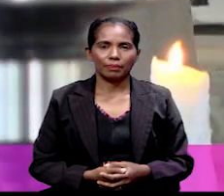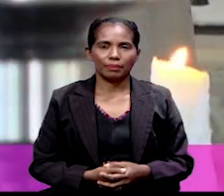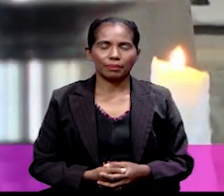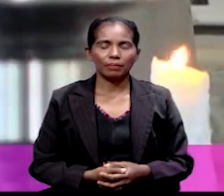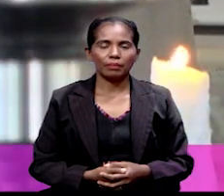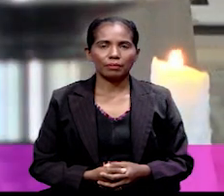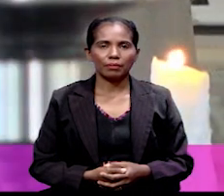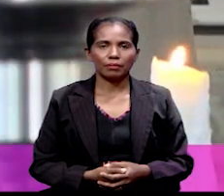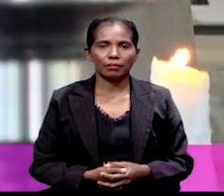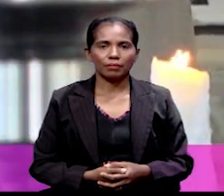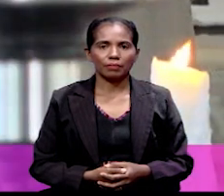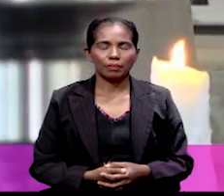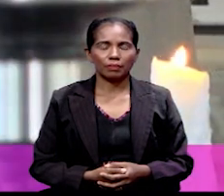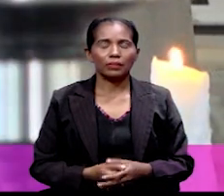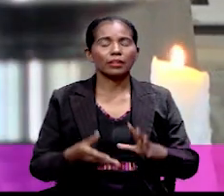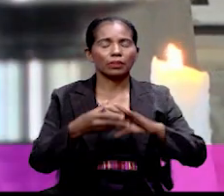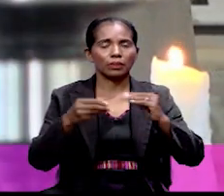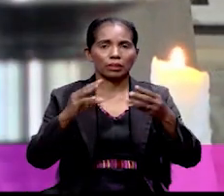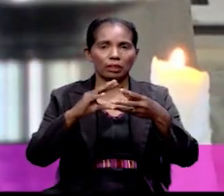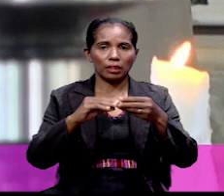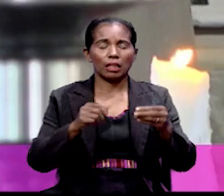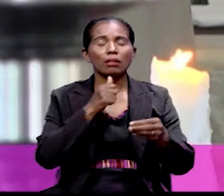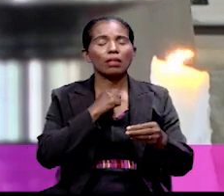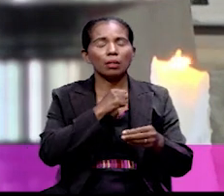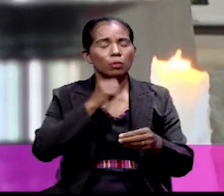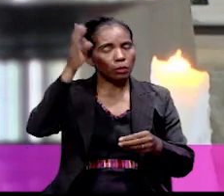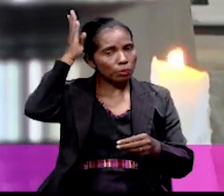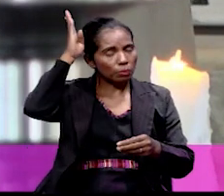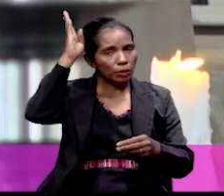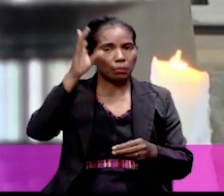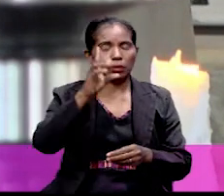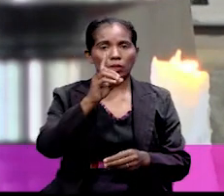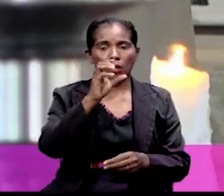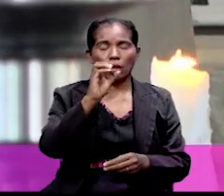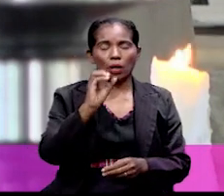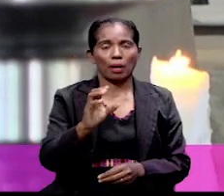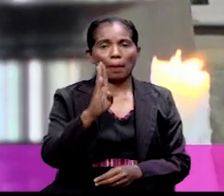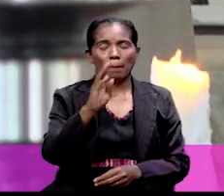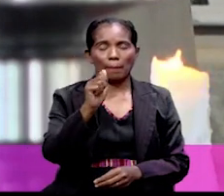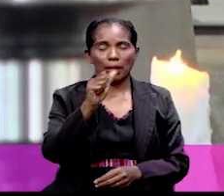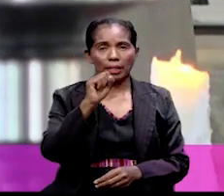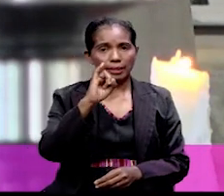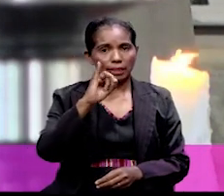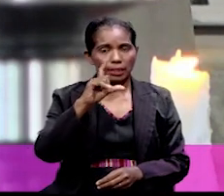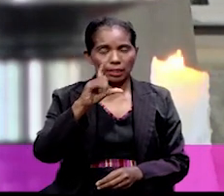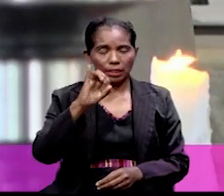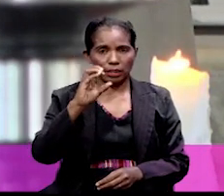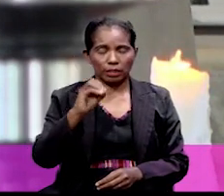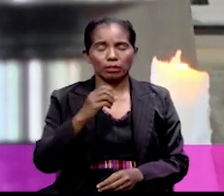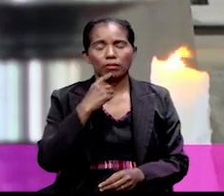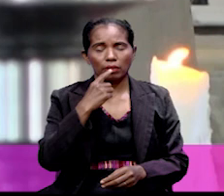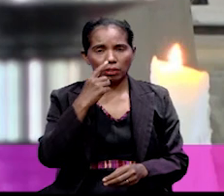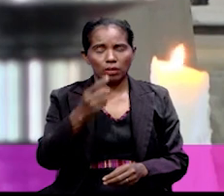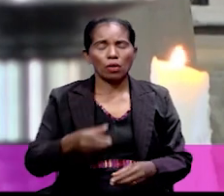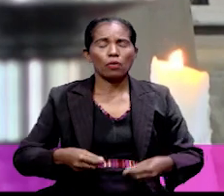Destino ou história de Dom Basílio do Nascimento. Primeiro ministro Taormatan Ruak Hateten Matebian Dom Basílio do Nascimento